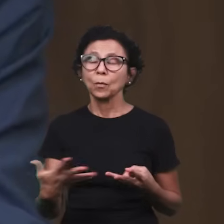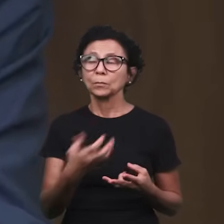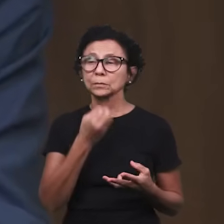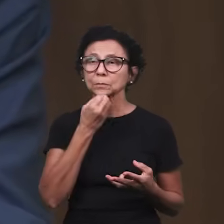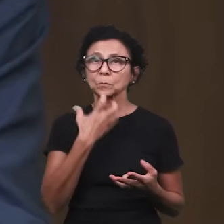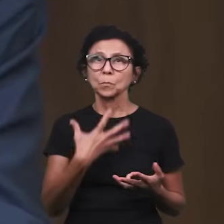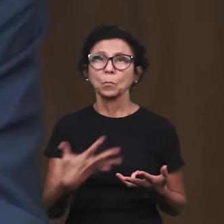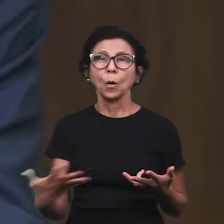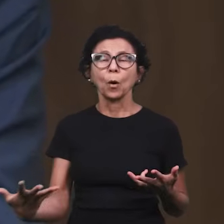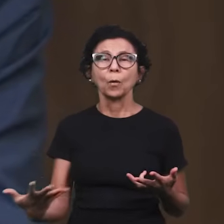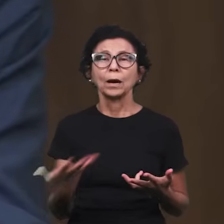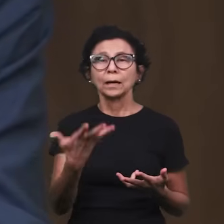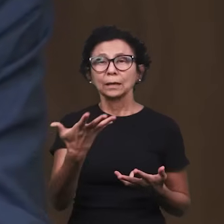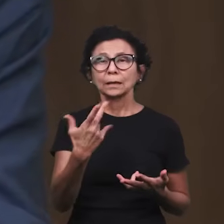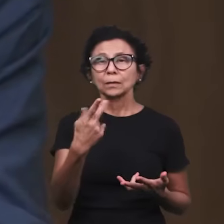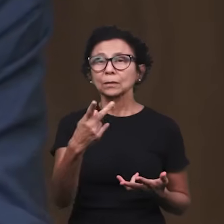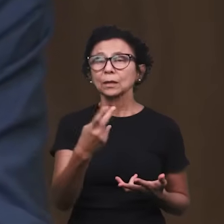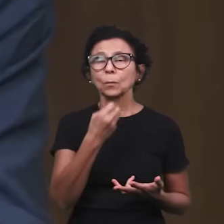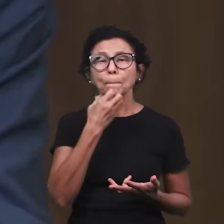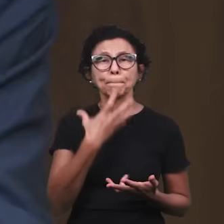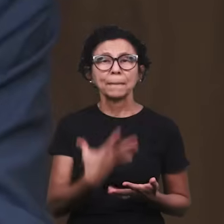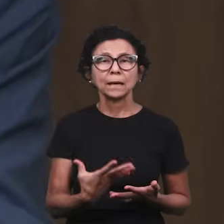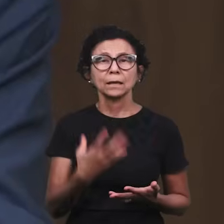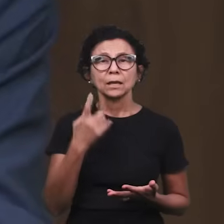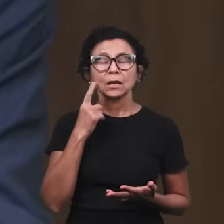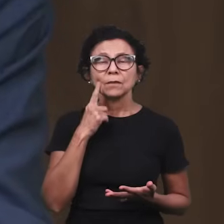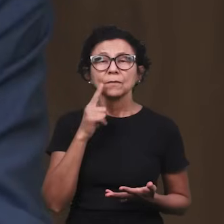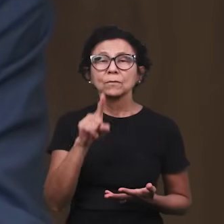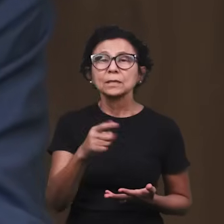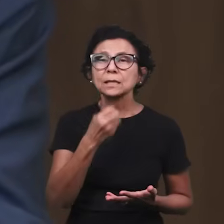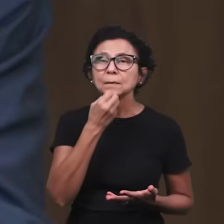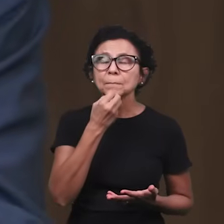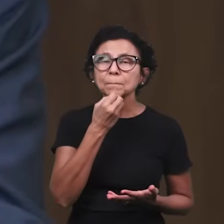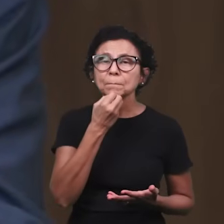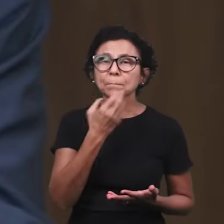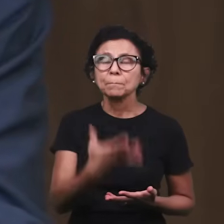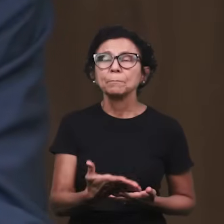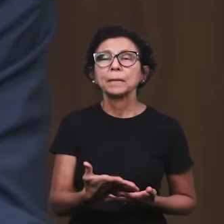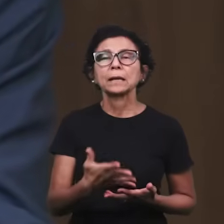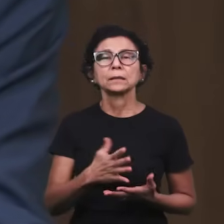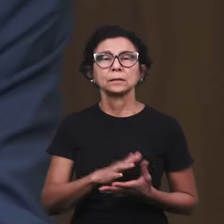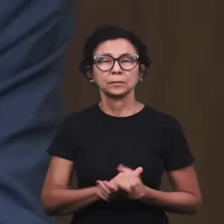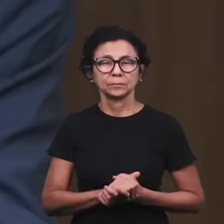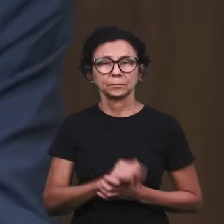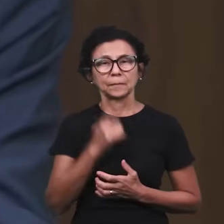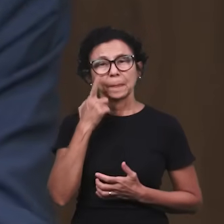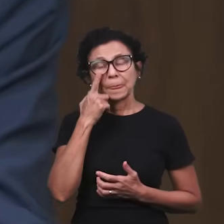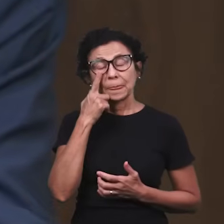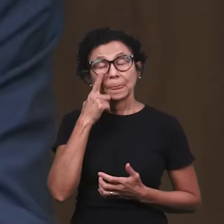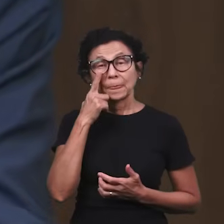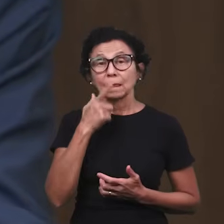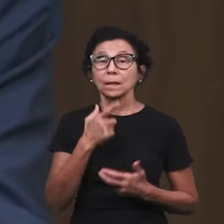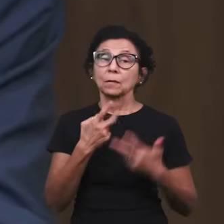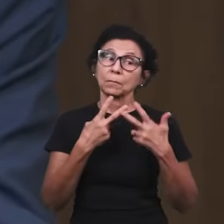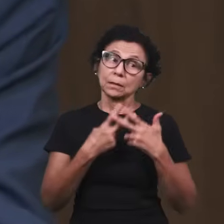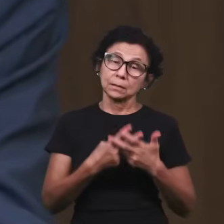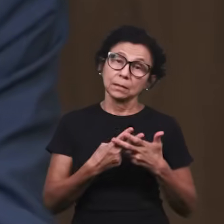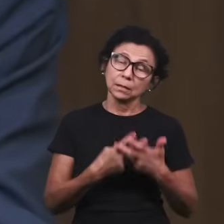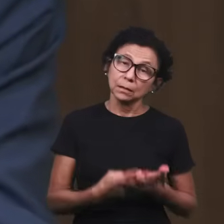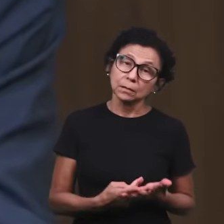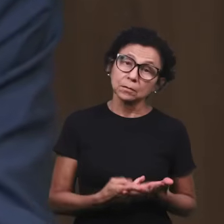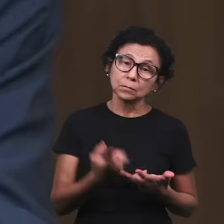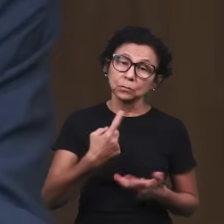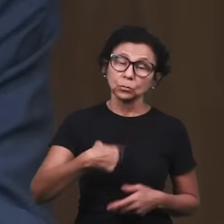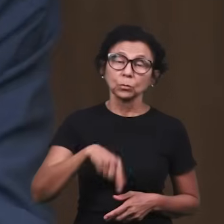falar bem. Exatamente. Aquele que quer o bem. Quando você quer o bem de alguém, você é benigno. Exatamente. Você vai ser paciente, porque todos